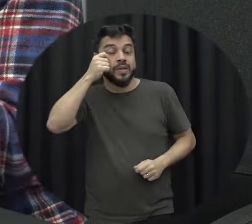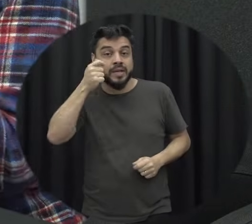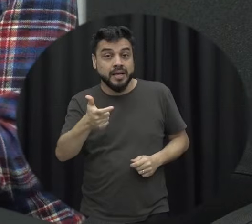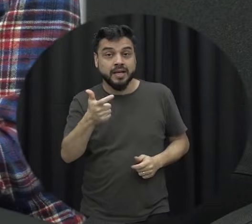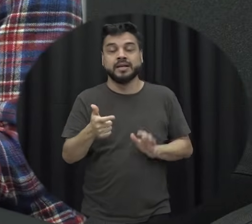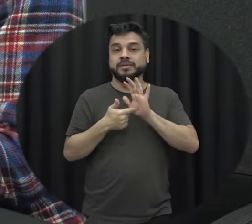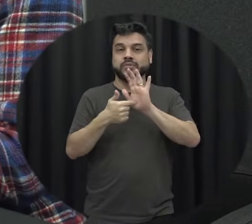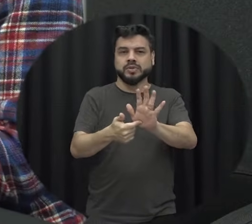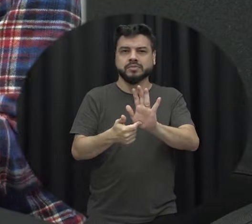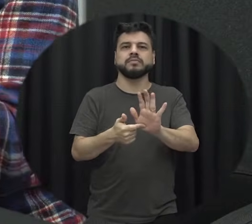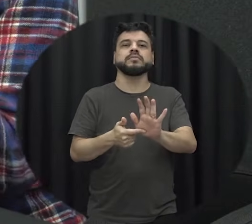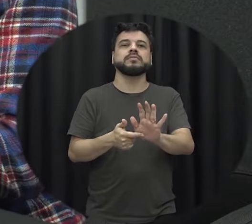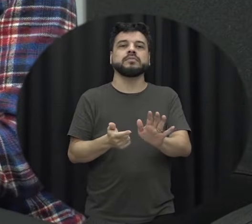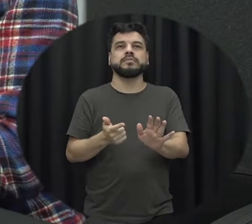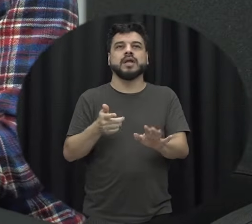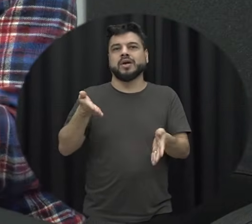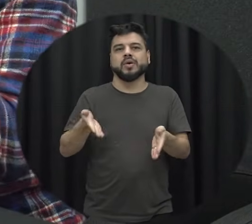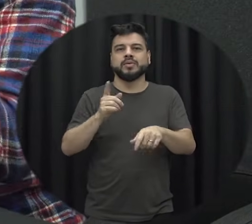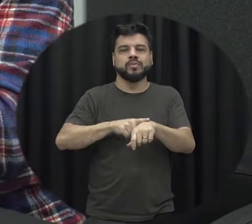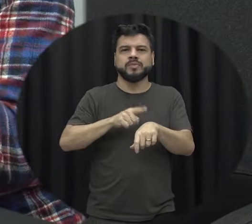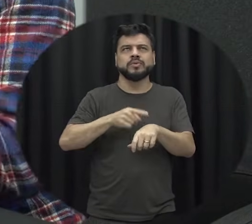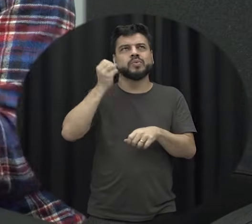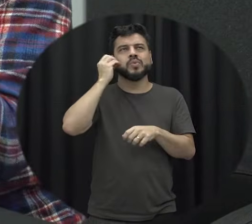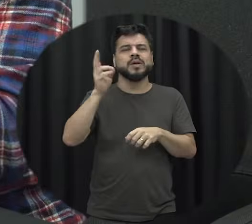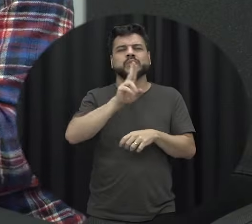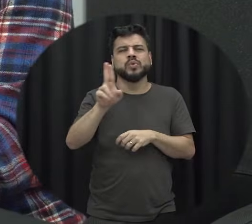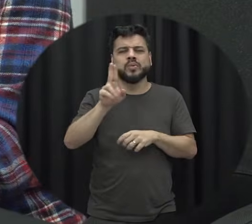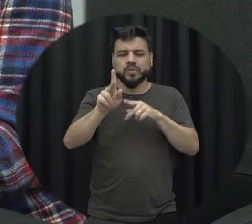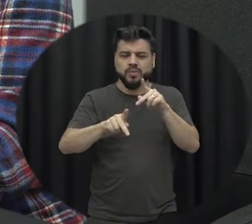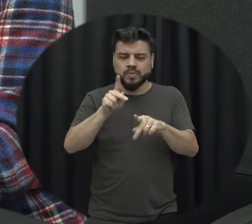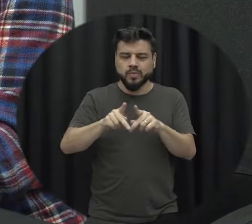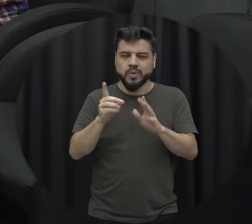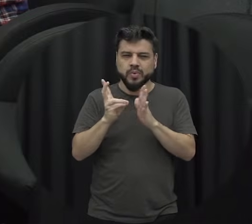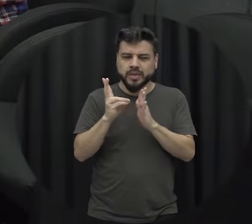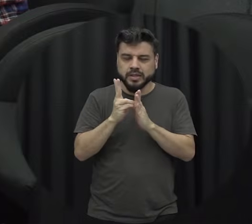No momento, eu não me recordo no nome de um povo indígena